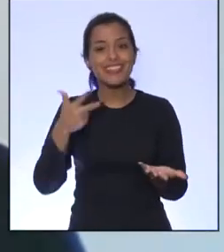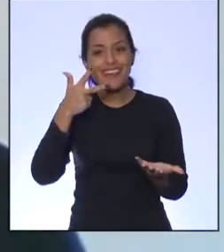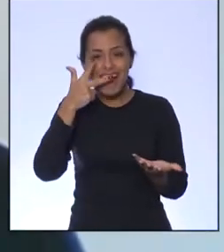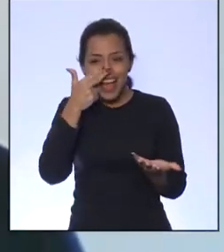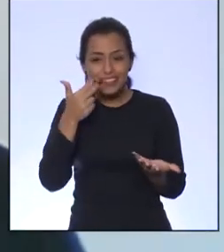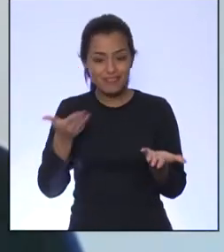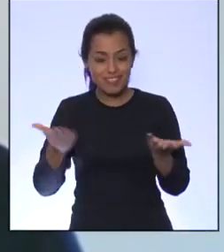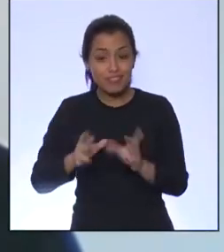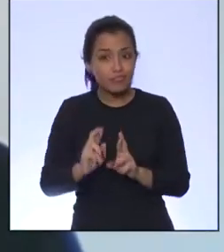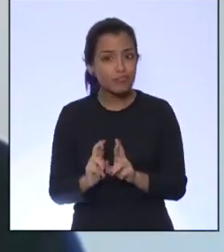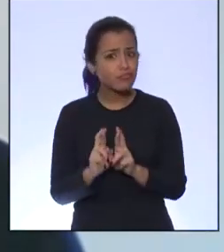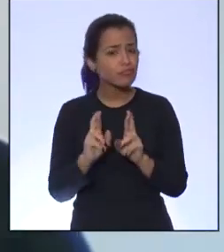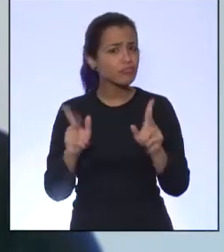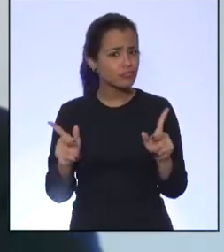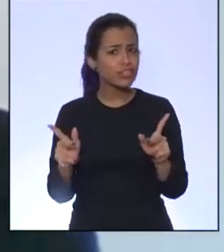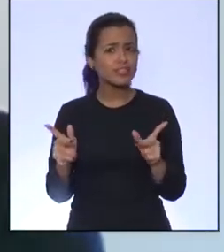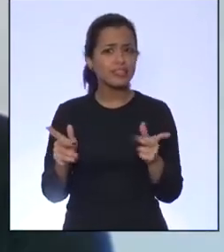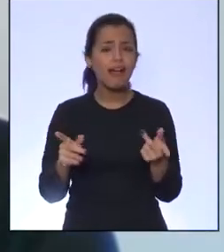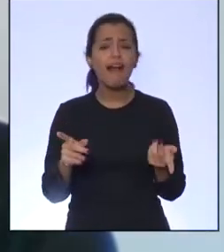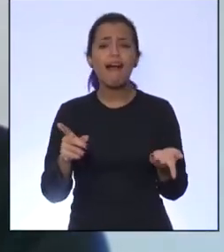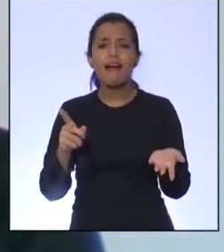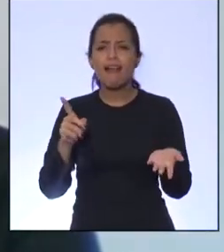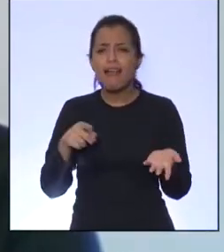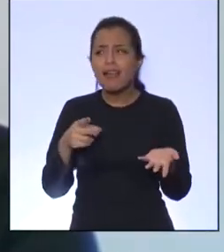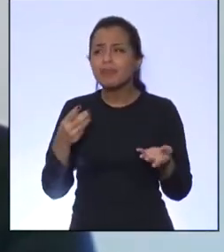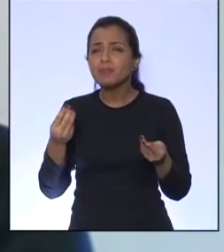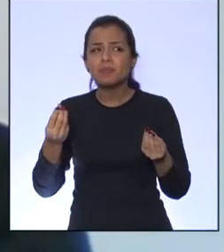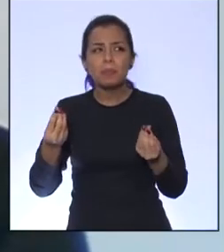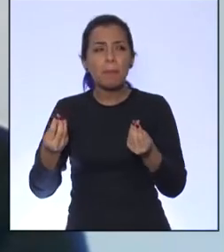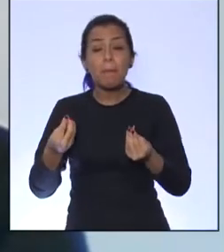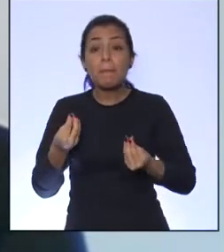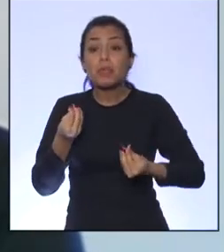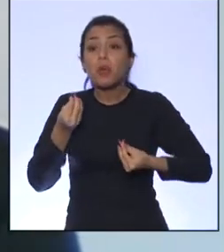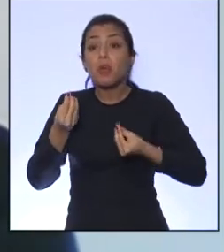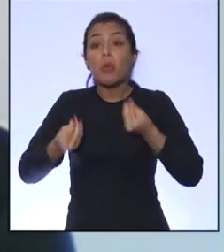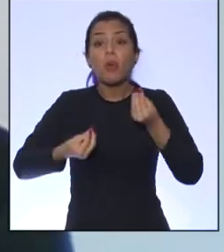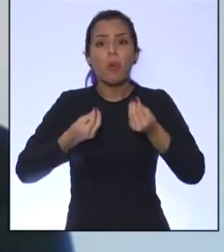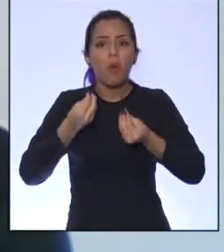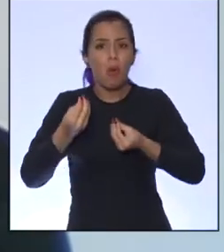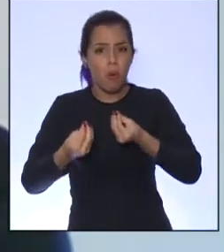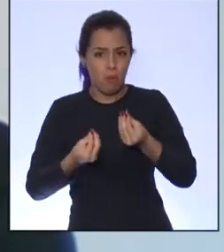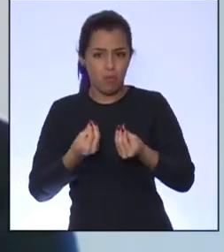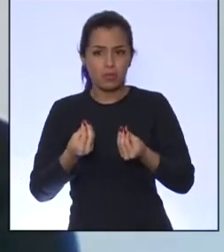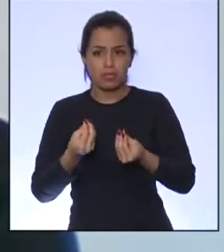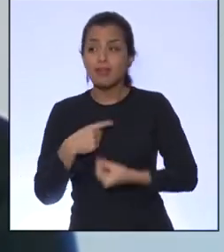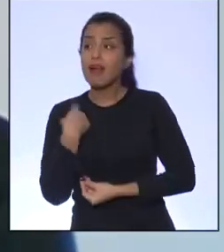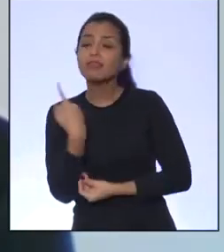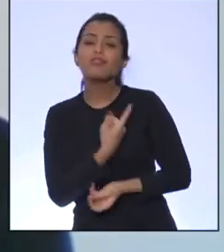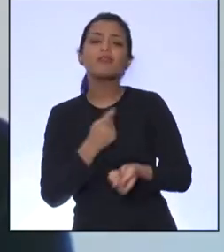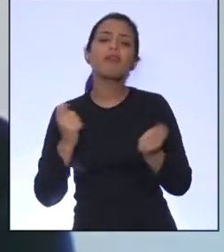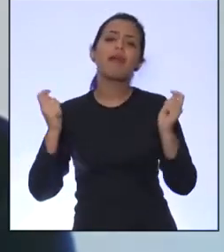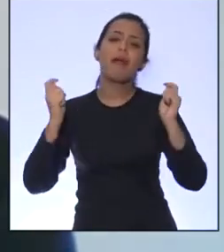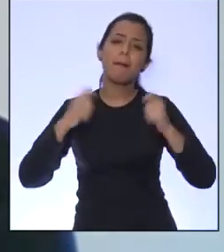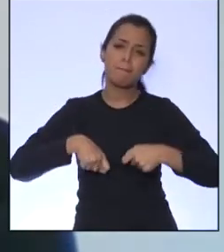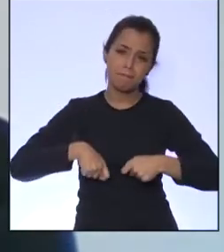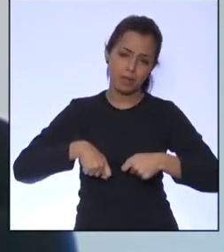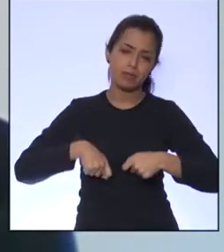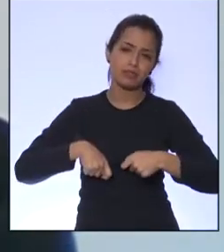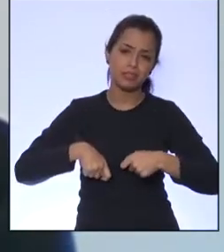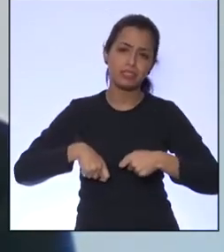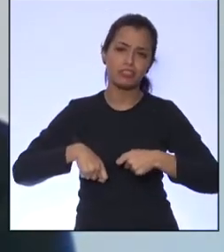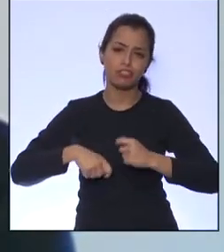grande diferencial, vai ser como nós vamos ser capazes de promover